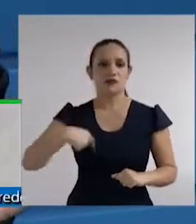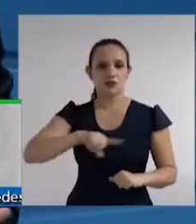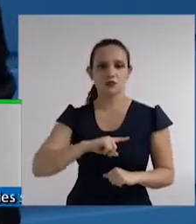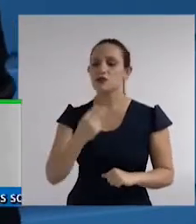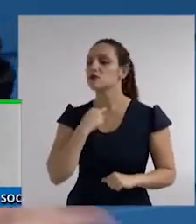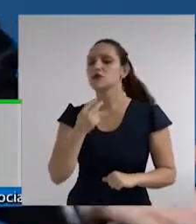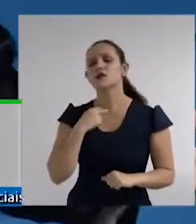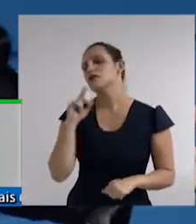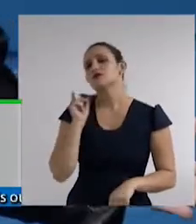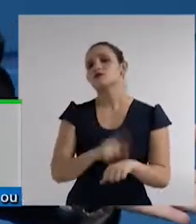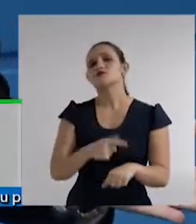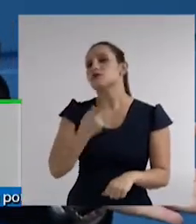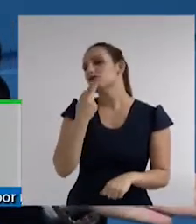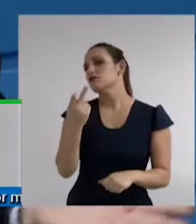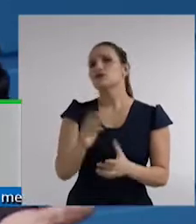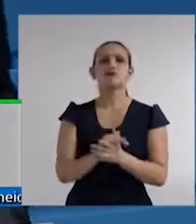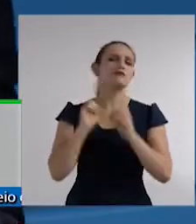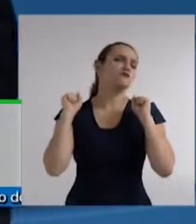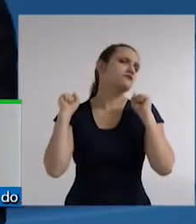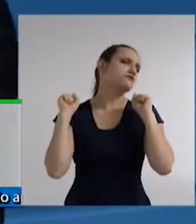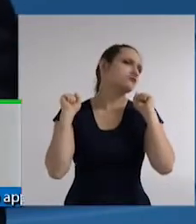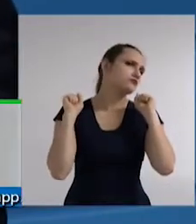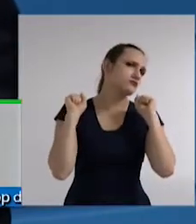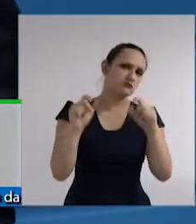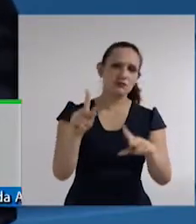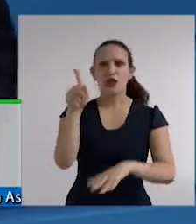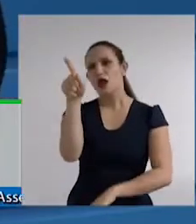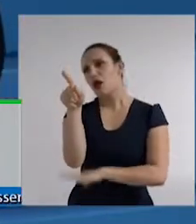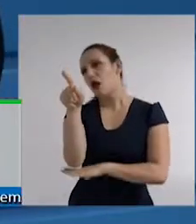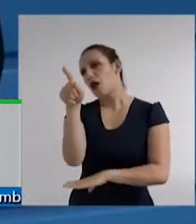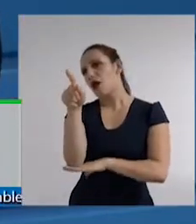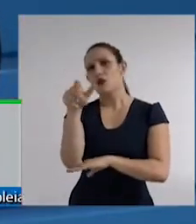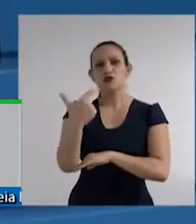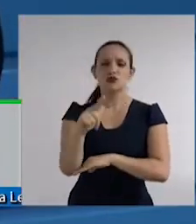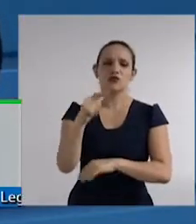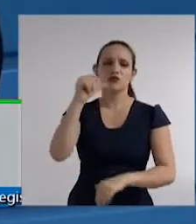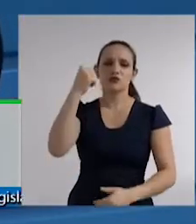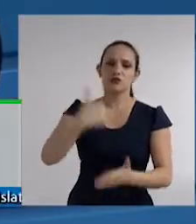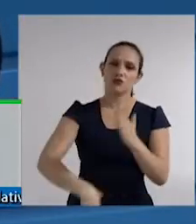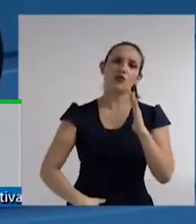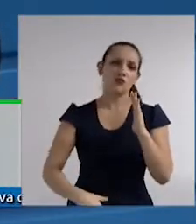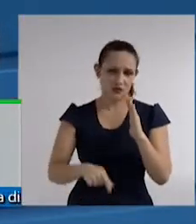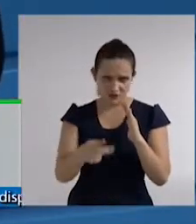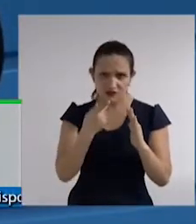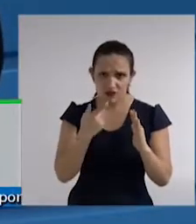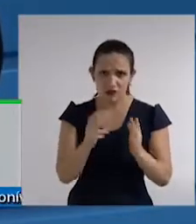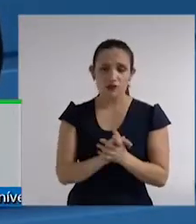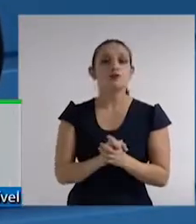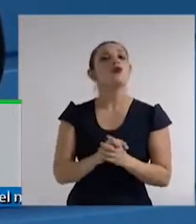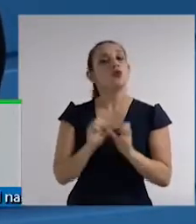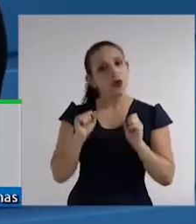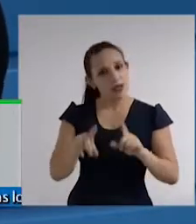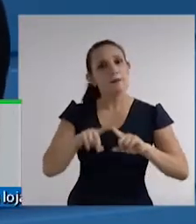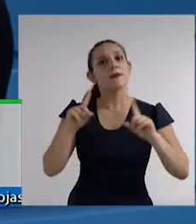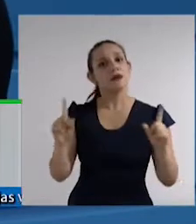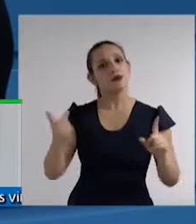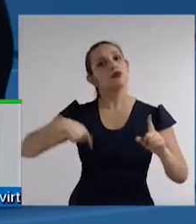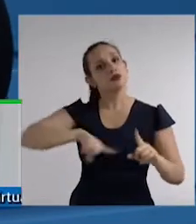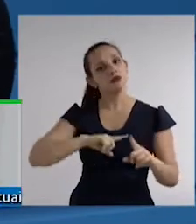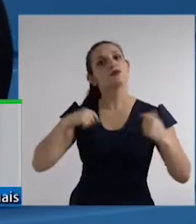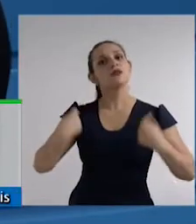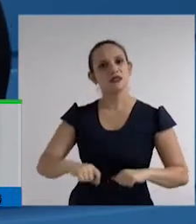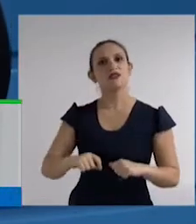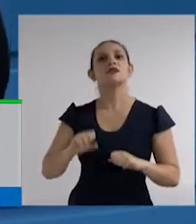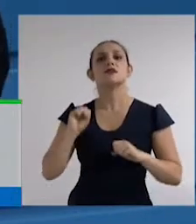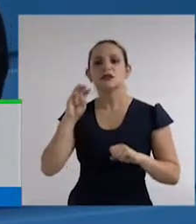pura e simplesmente dizer, olha, os postos não repassaram o desconto, não é isso? Nós precisamos de fazer com que esse desconto